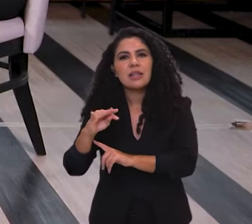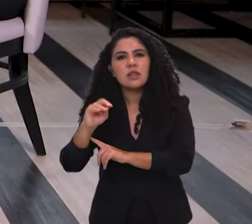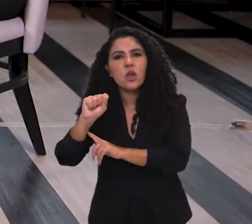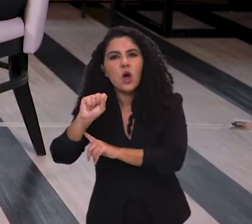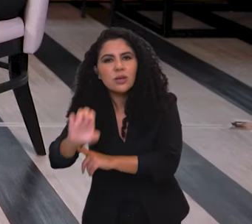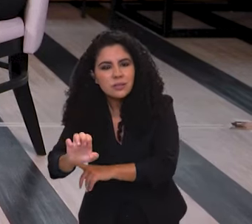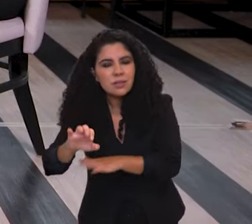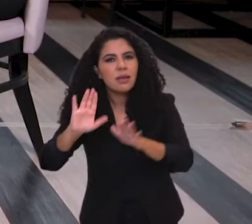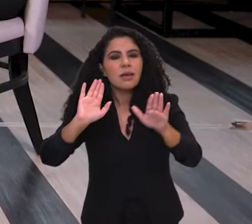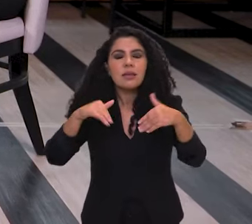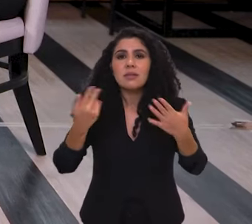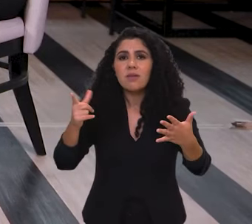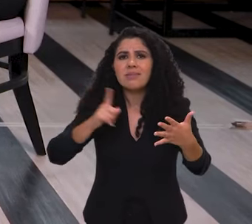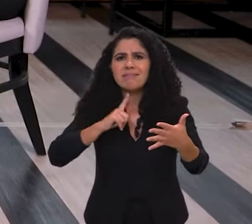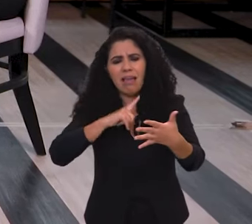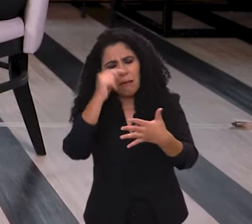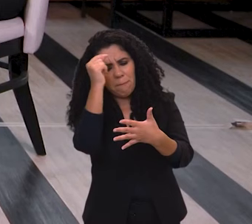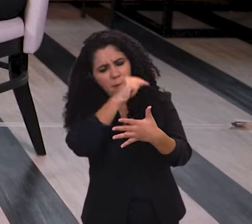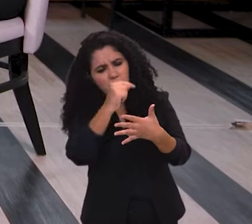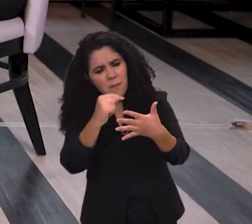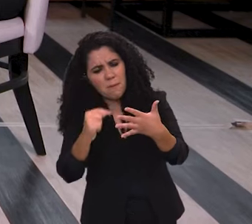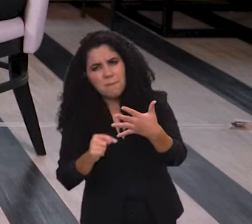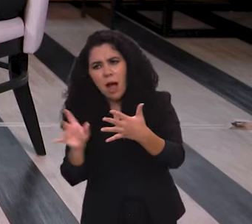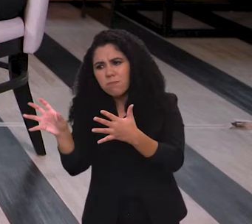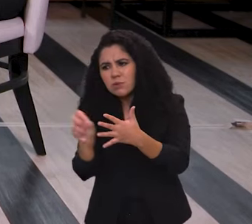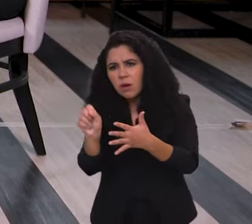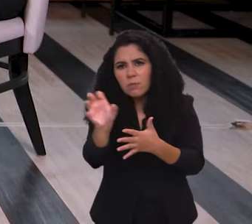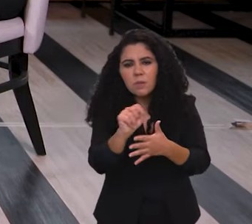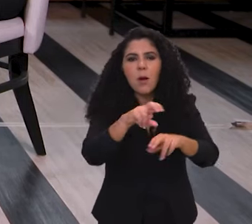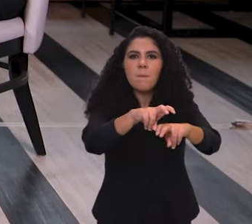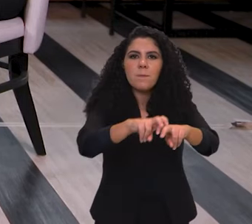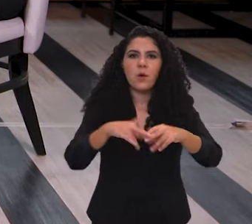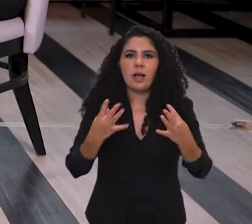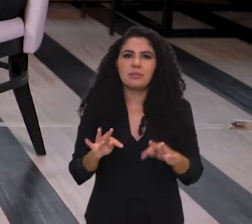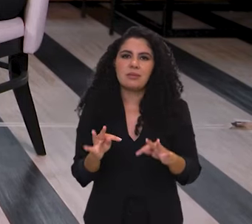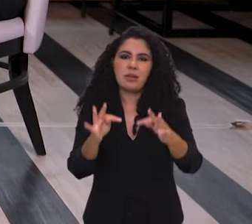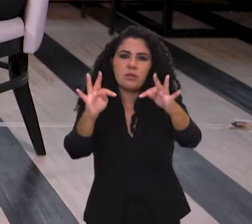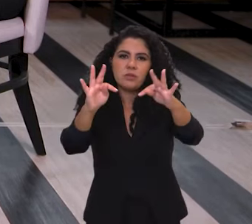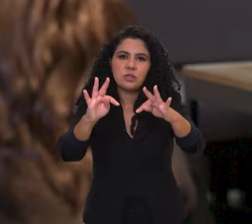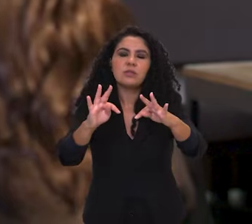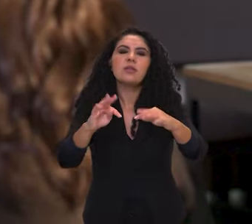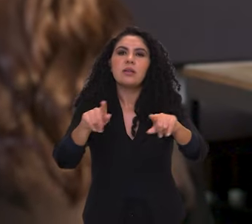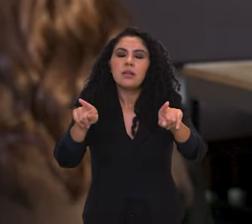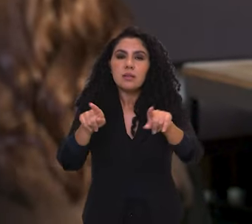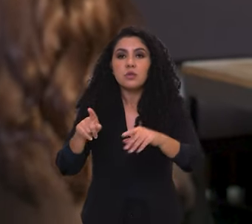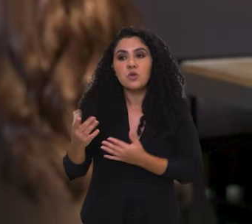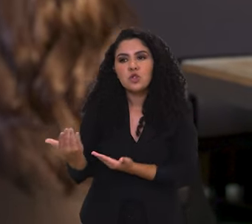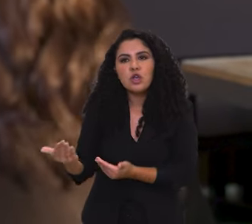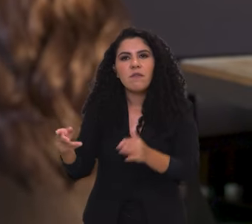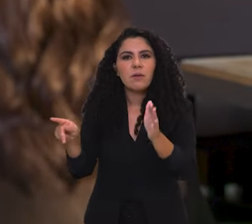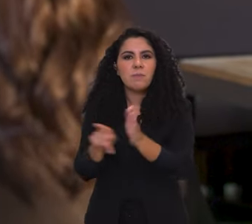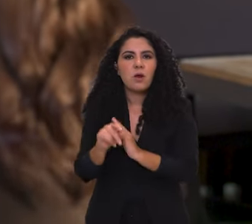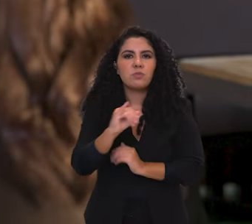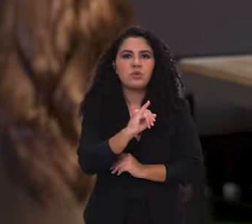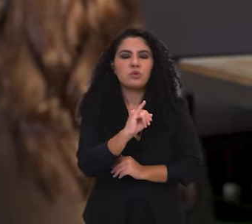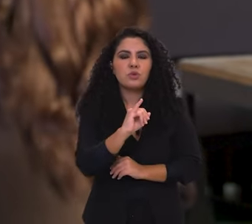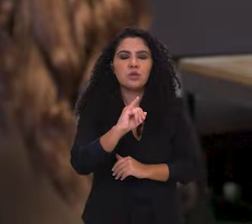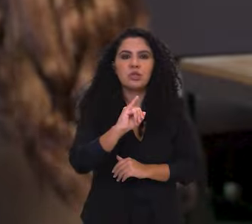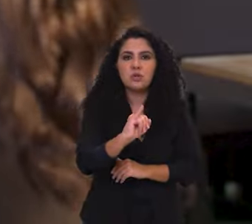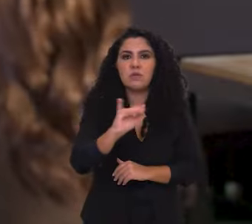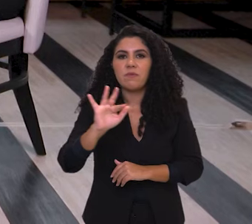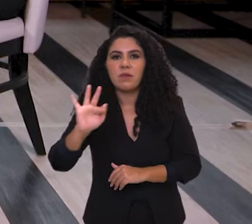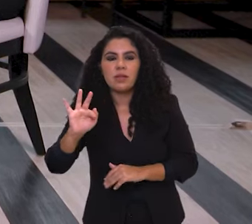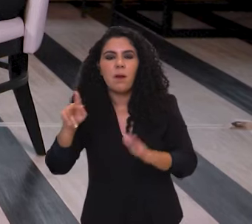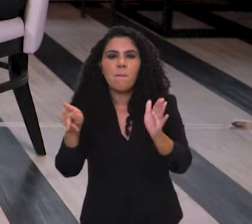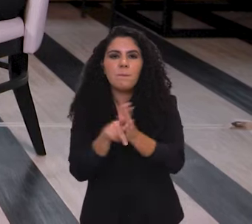tem todo esse rebanho mapeado por meio de tecnologia de informação e comunicação por jovens do Instituto Federal do Ceará. Então é